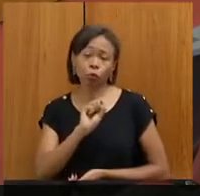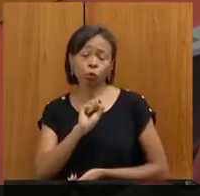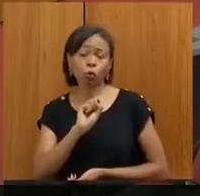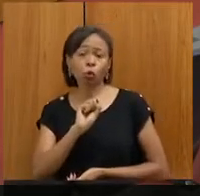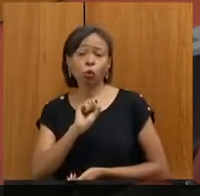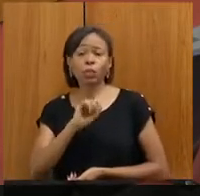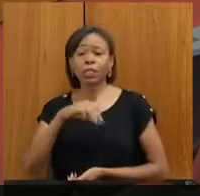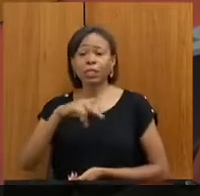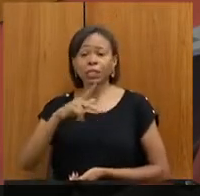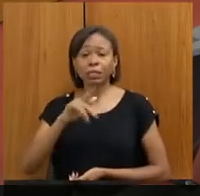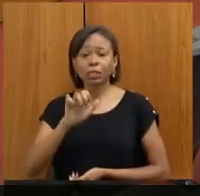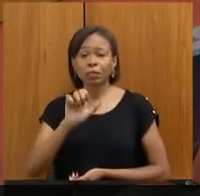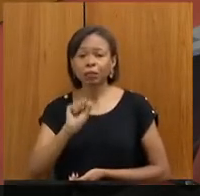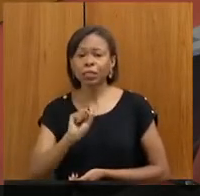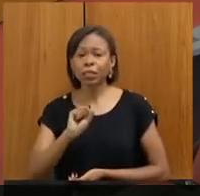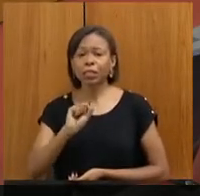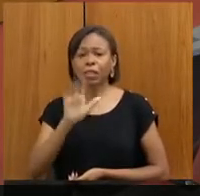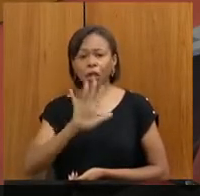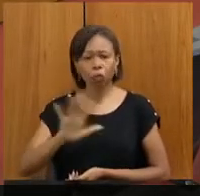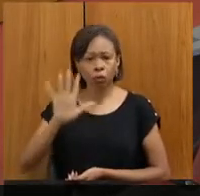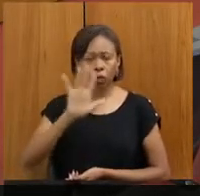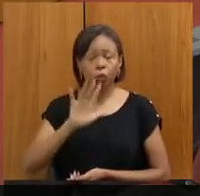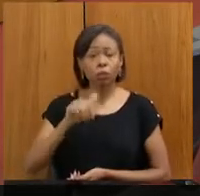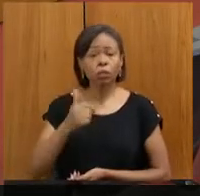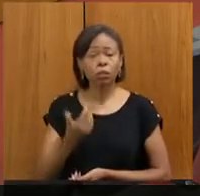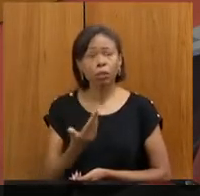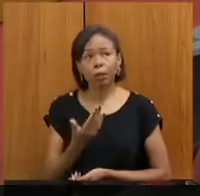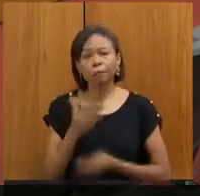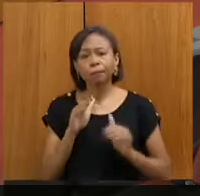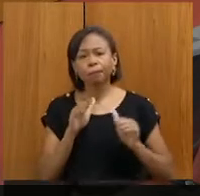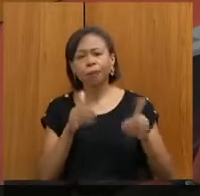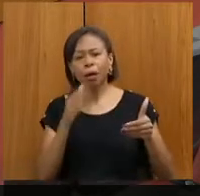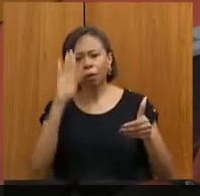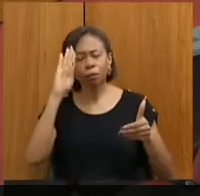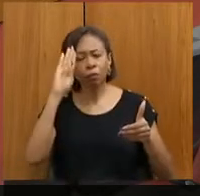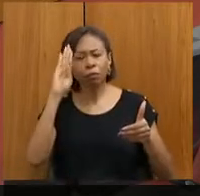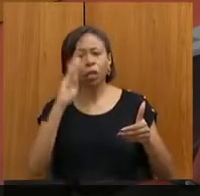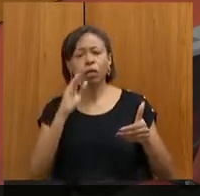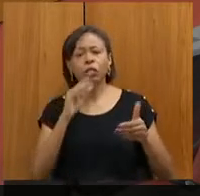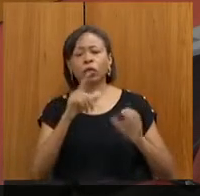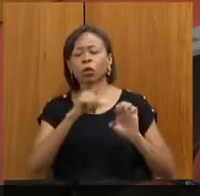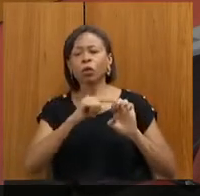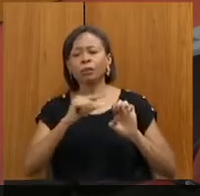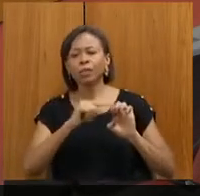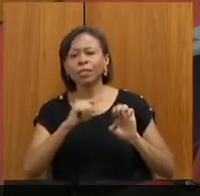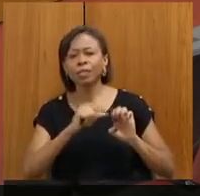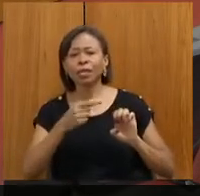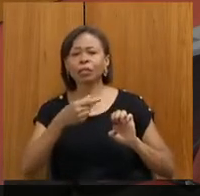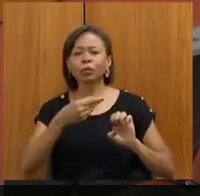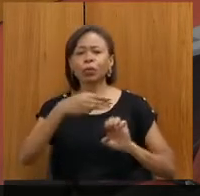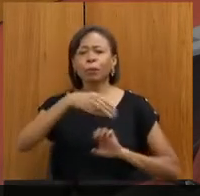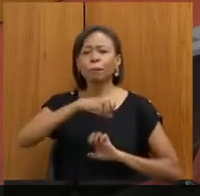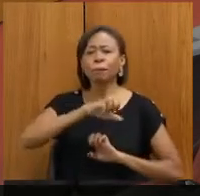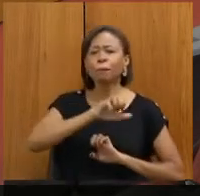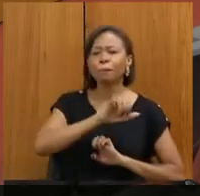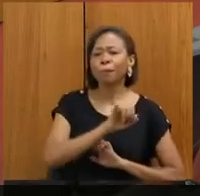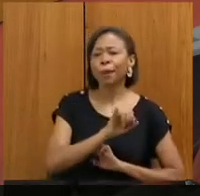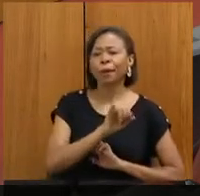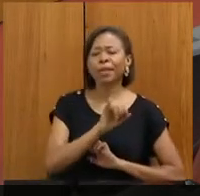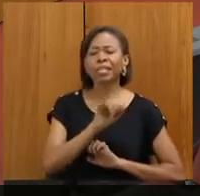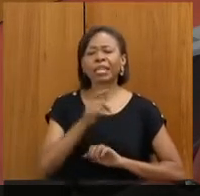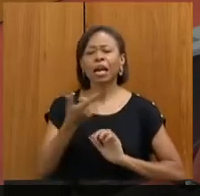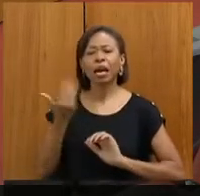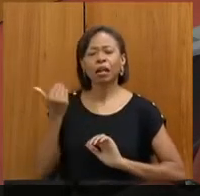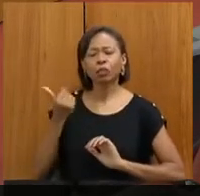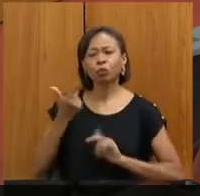essa situação da anemia principalmente aos micro e pequenos empresários que se sentiram tiveram Problemas graves